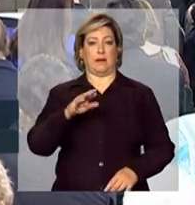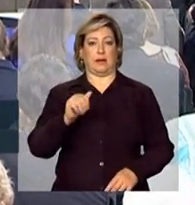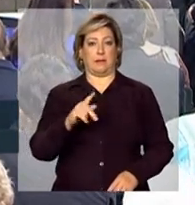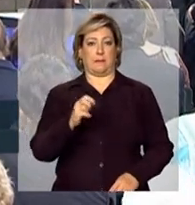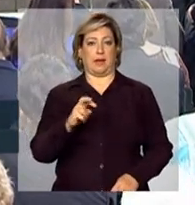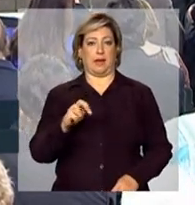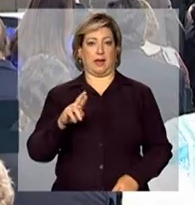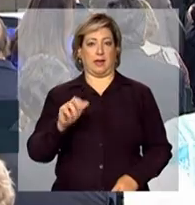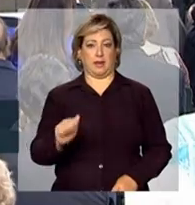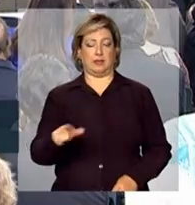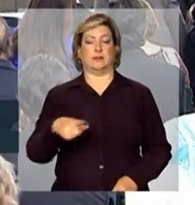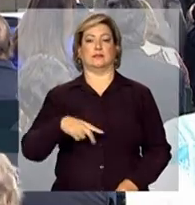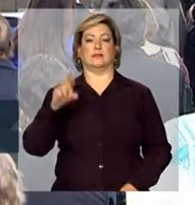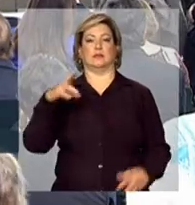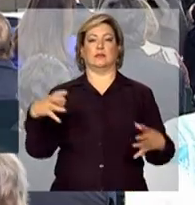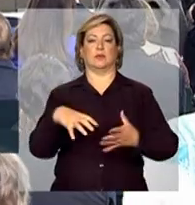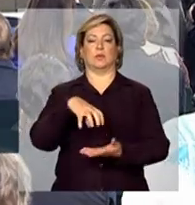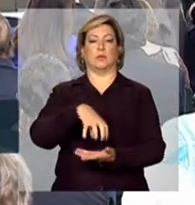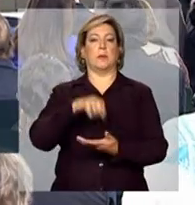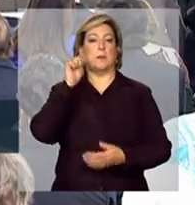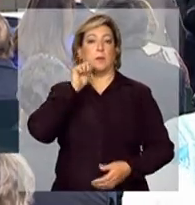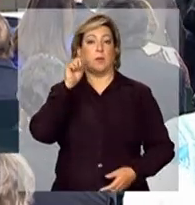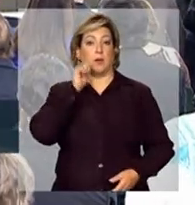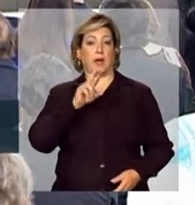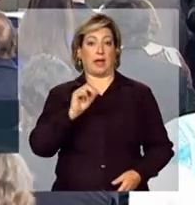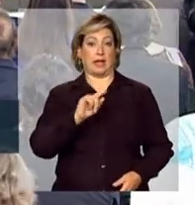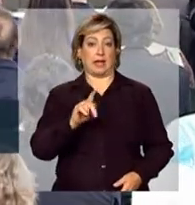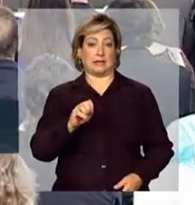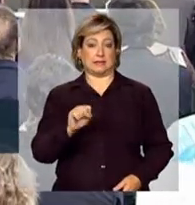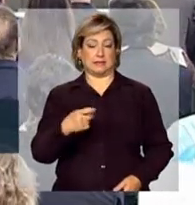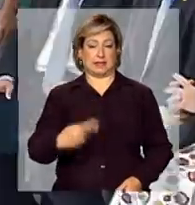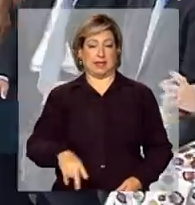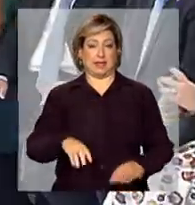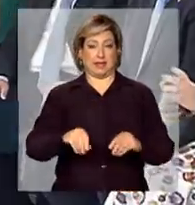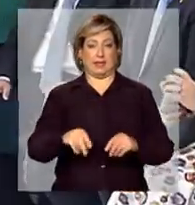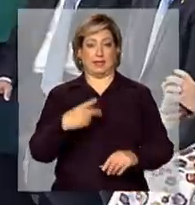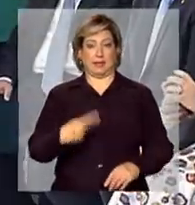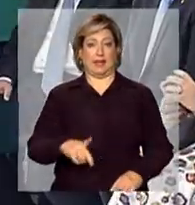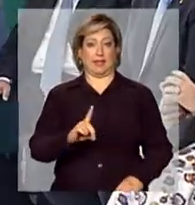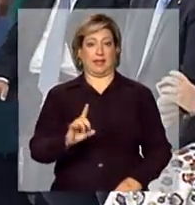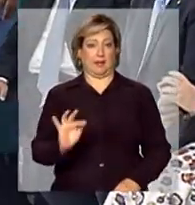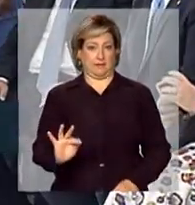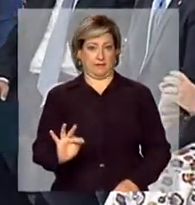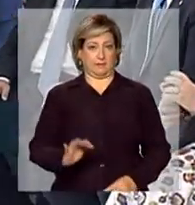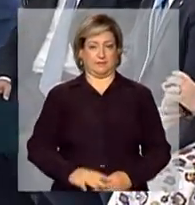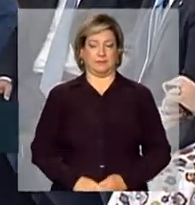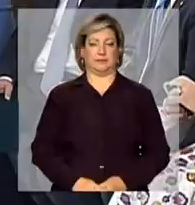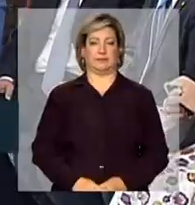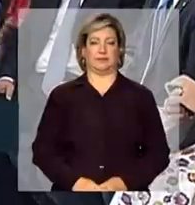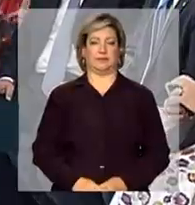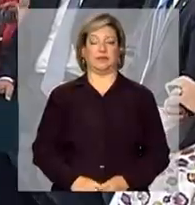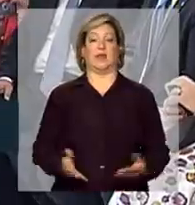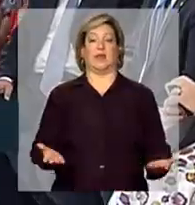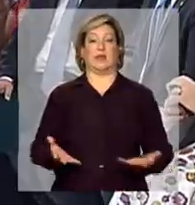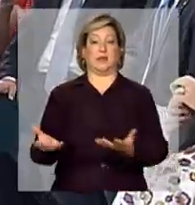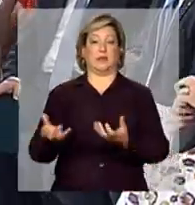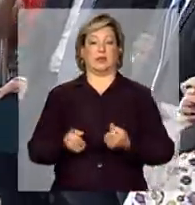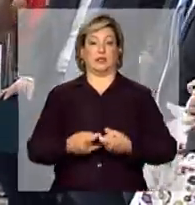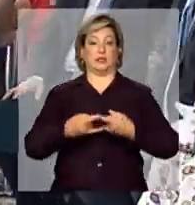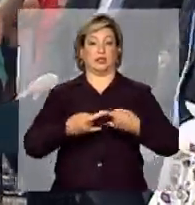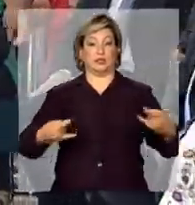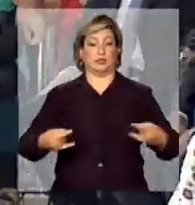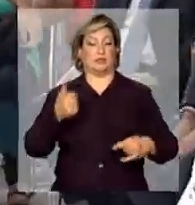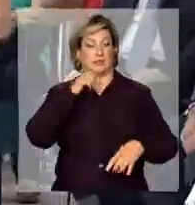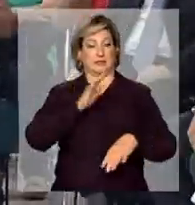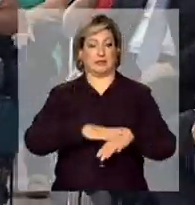Souza Pereira representantes do grupo mulheres raízes da terra do Distrito Federal para receber o cheque